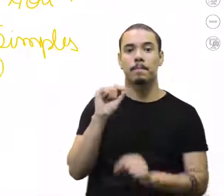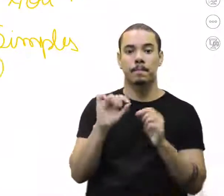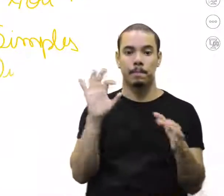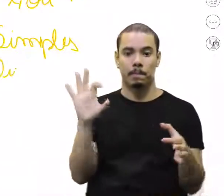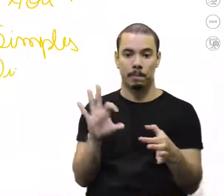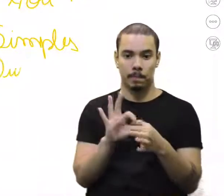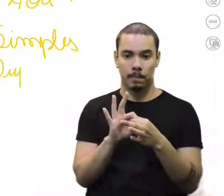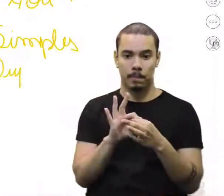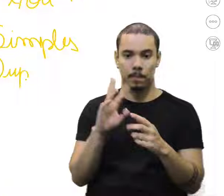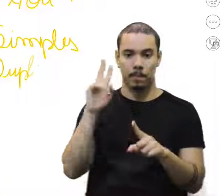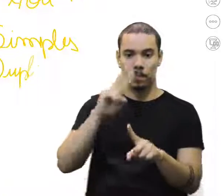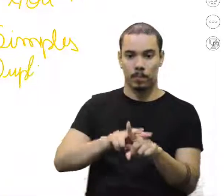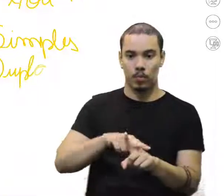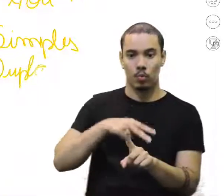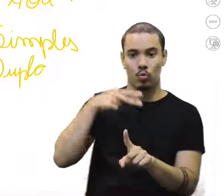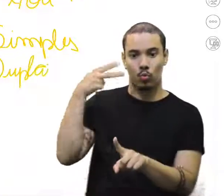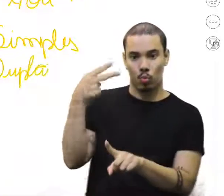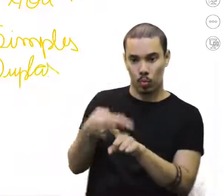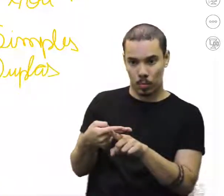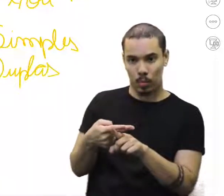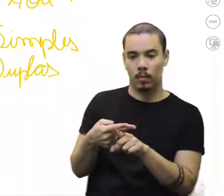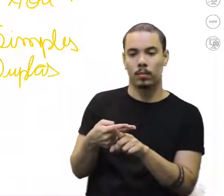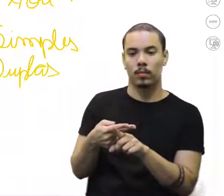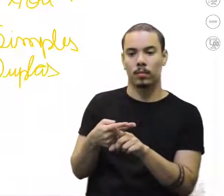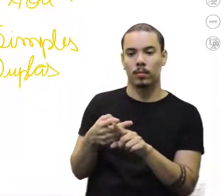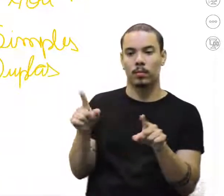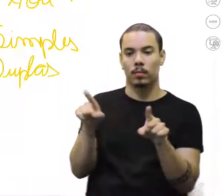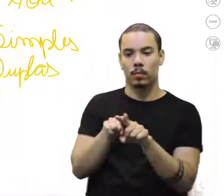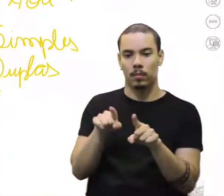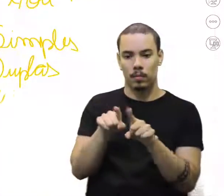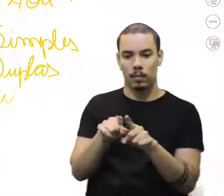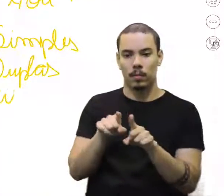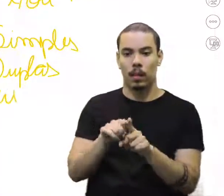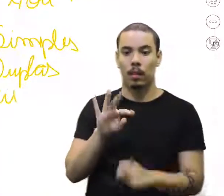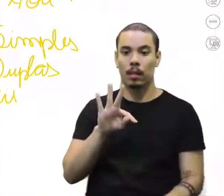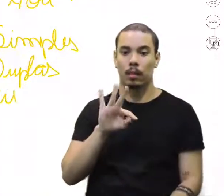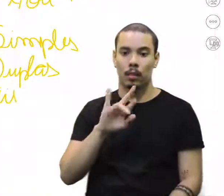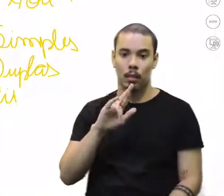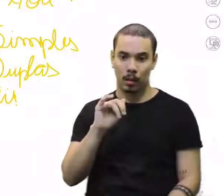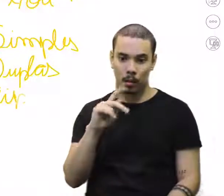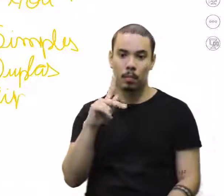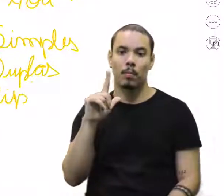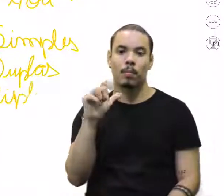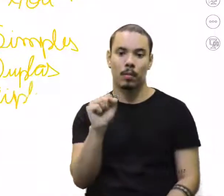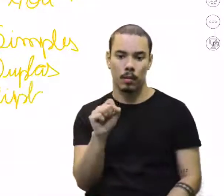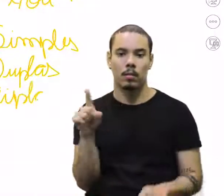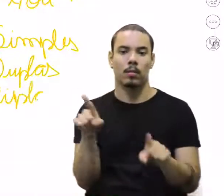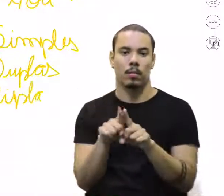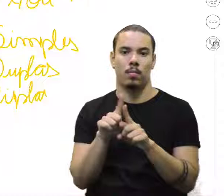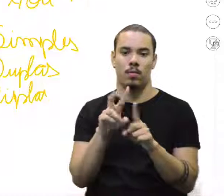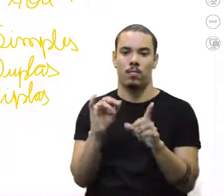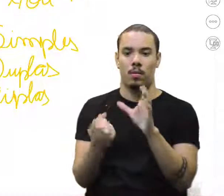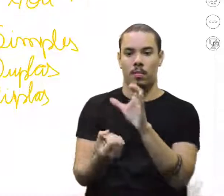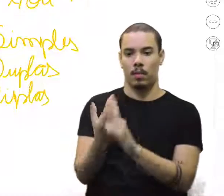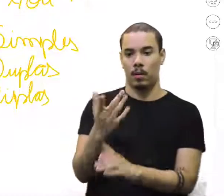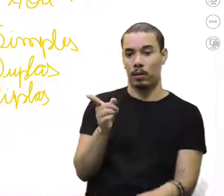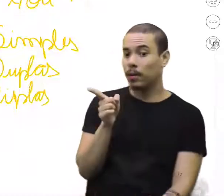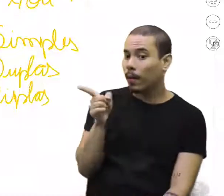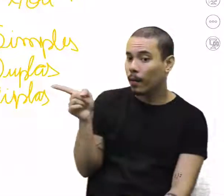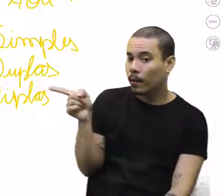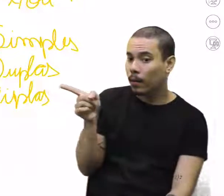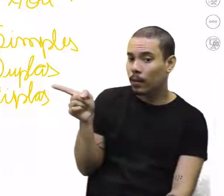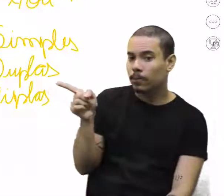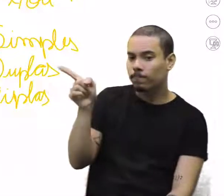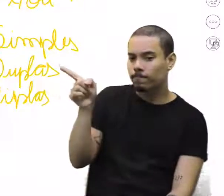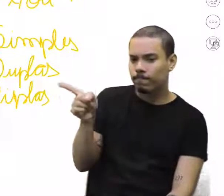ligações duplas e as ligações triplas, podem aparecer também. E aqui, gente, eu estou falando